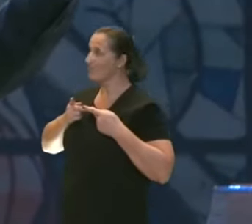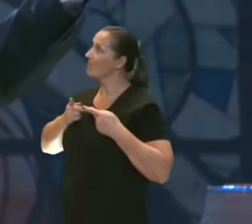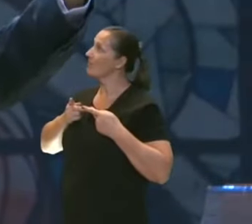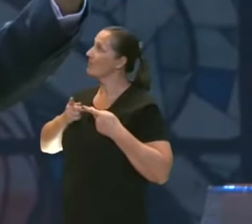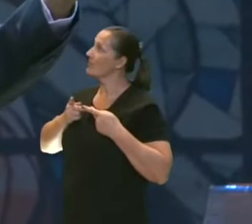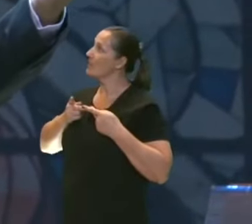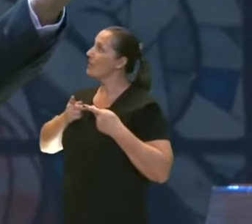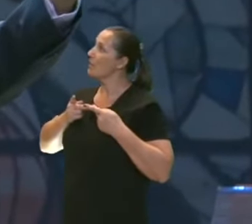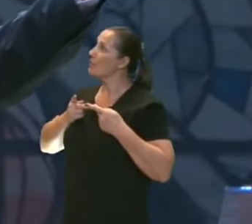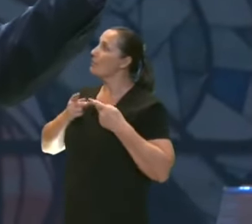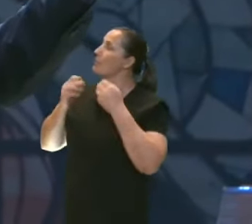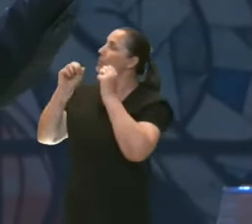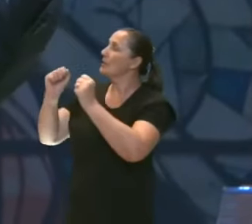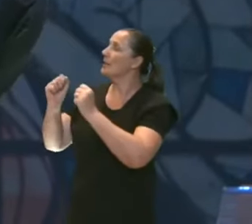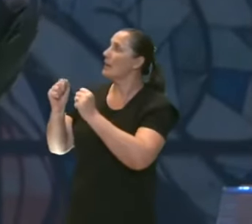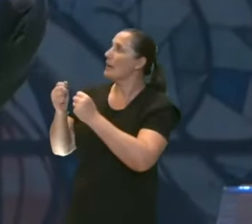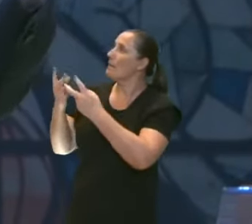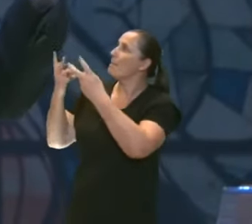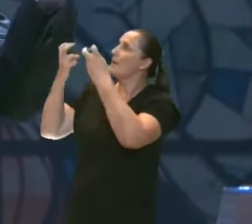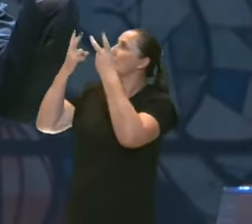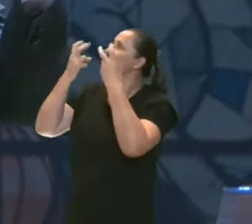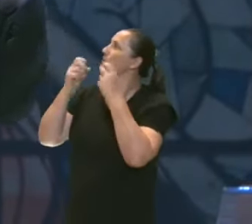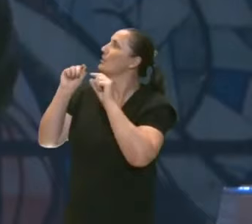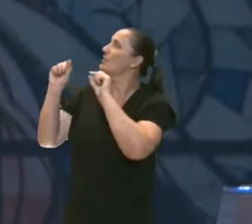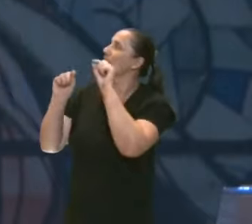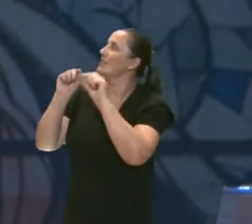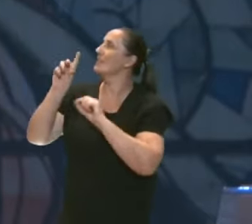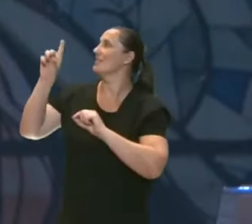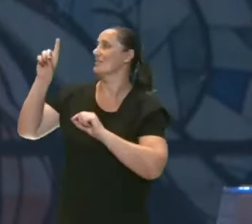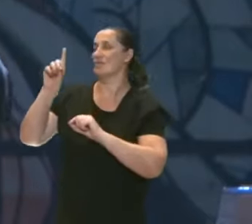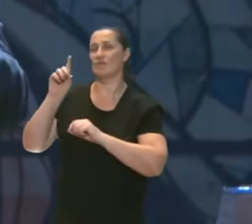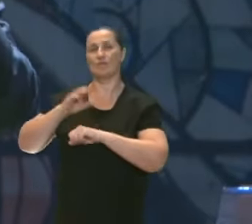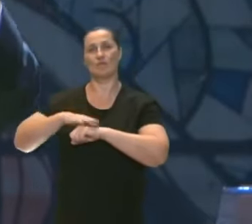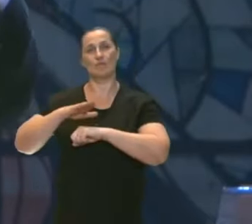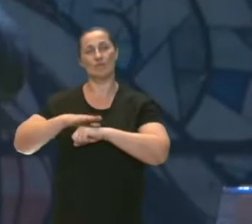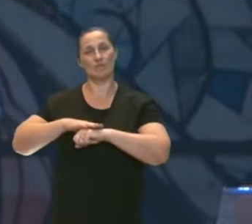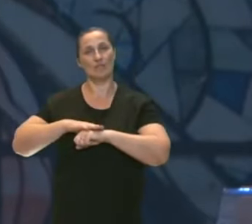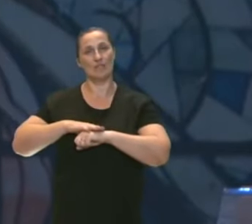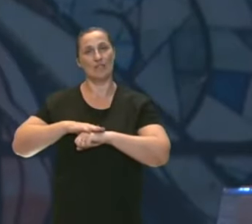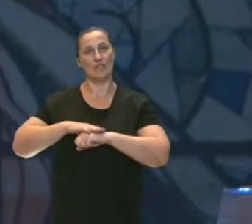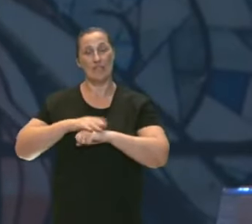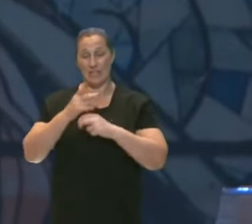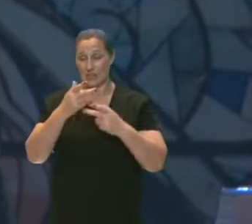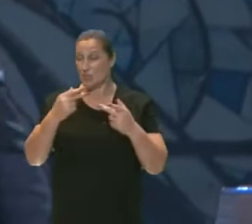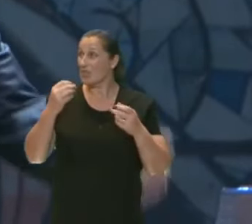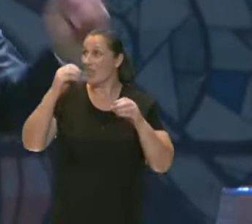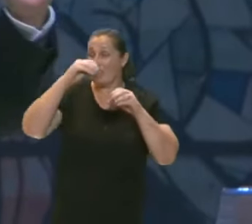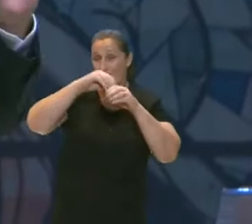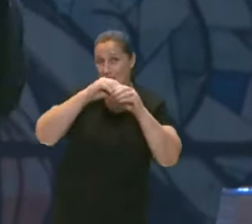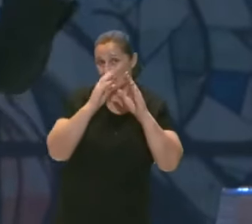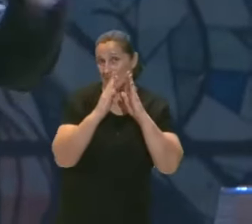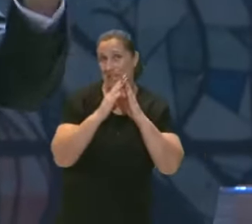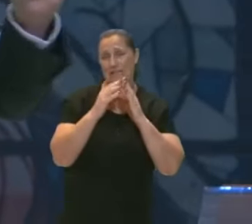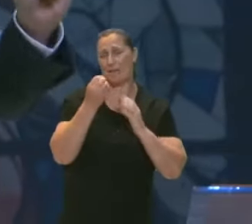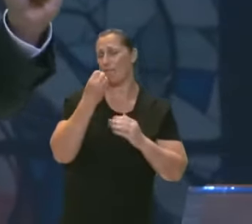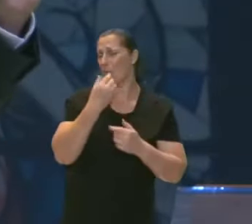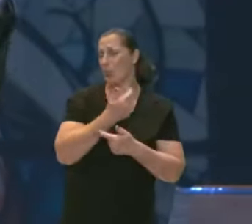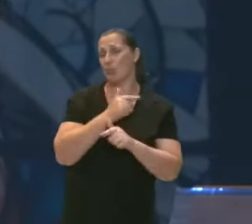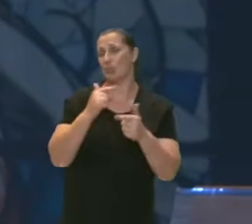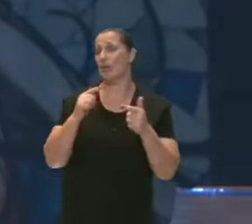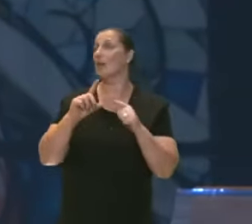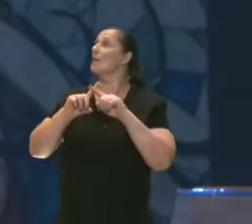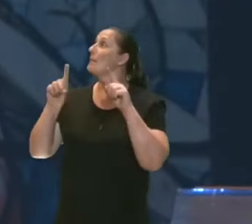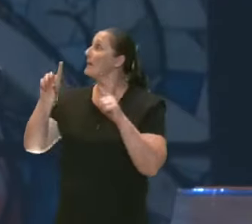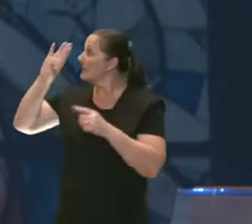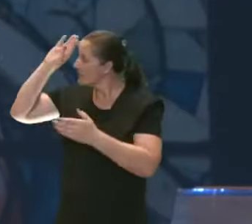tua perspectiva, aquilo que o Senhor está fazendo, no meio dos altos e baixos da vida. As coisas não estão bem lá em casa, mas eu creio que o